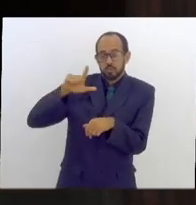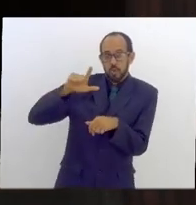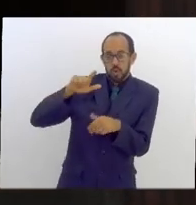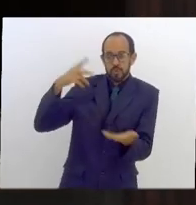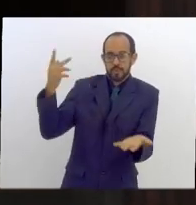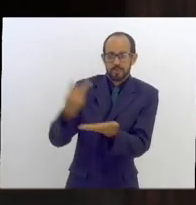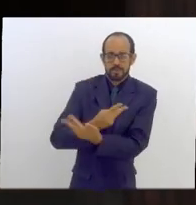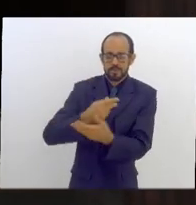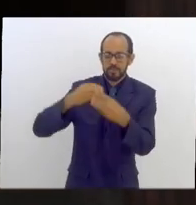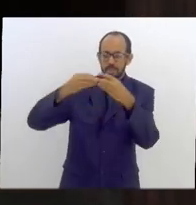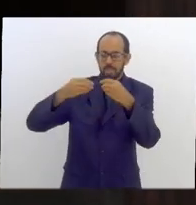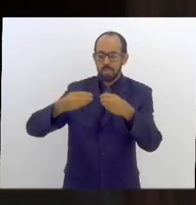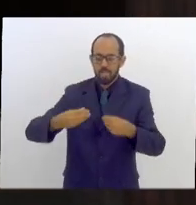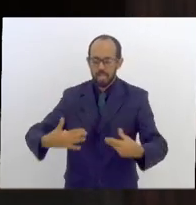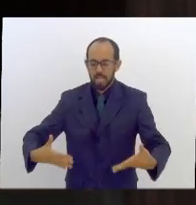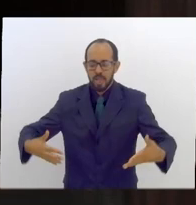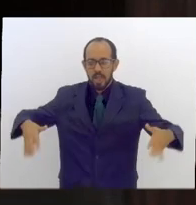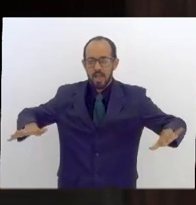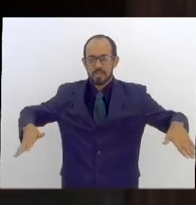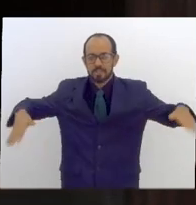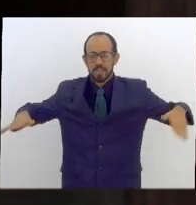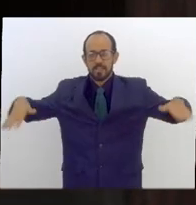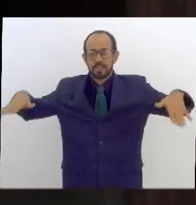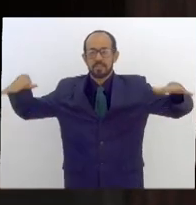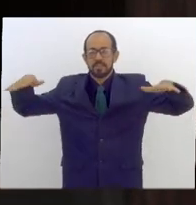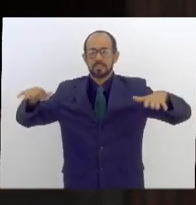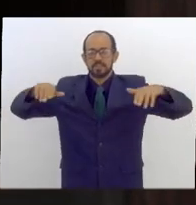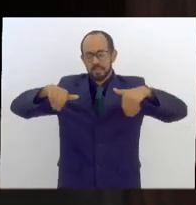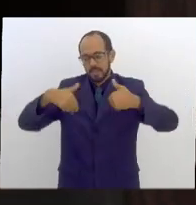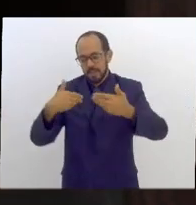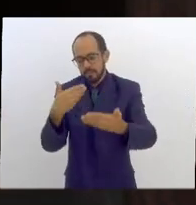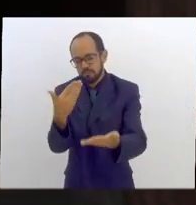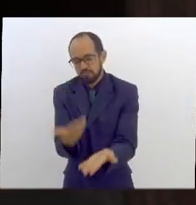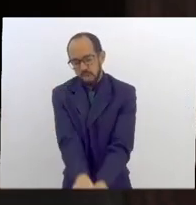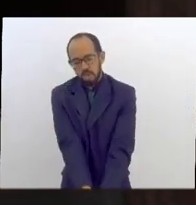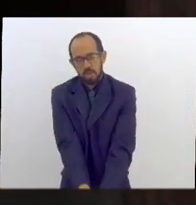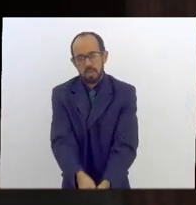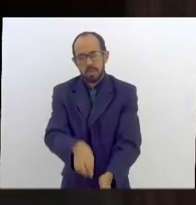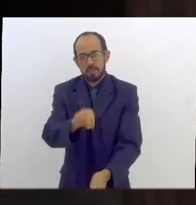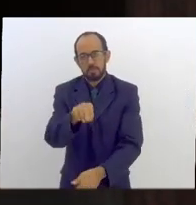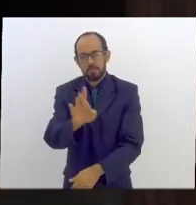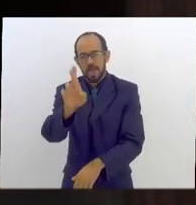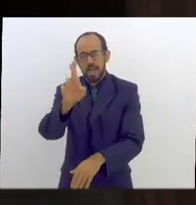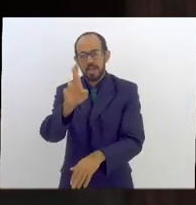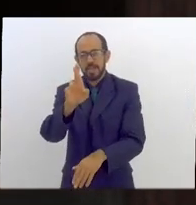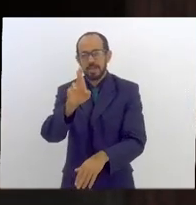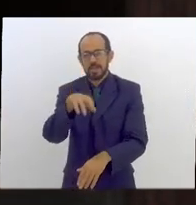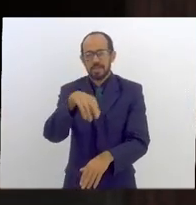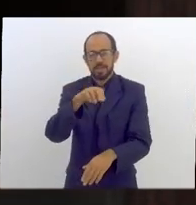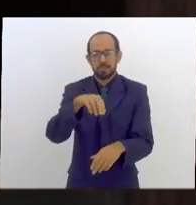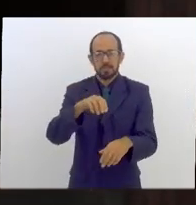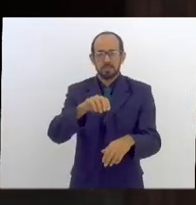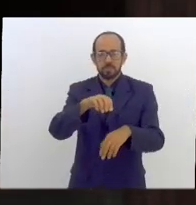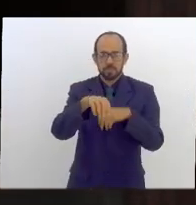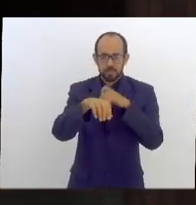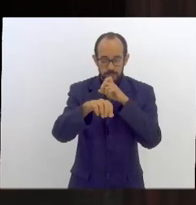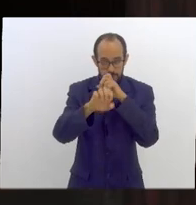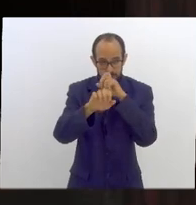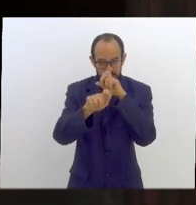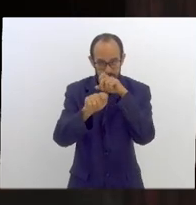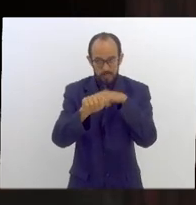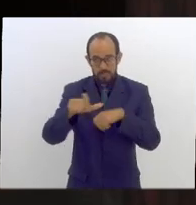asas derretidas e vindo a cair no mar Egeu. Outro gênio da humanidade, conhecido por sua obra do